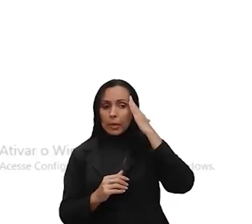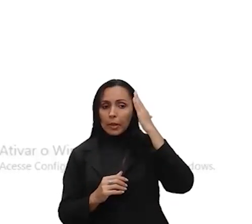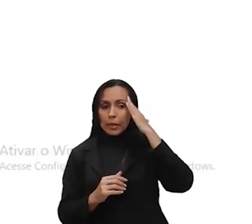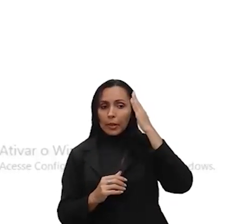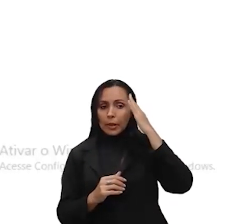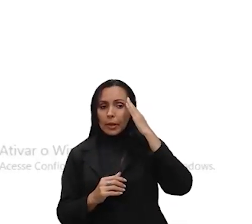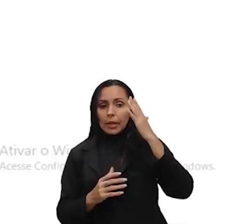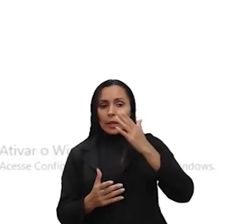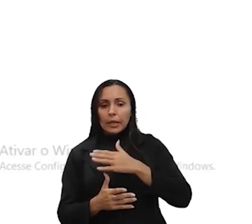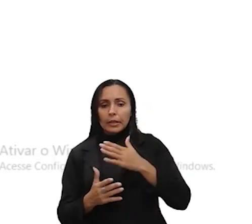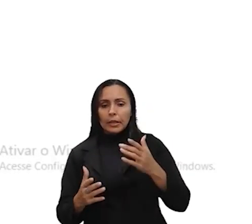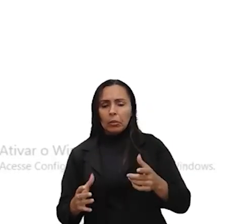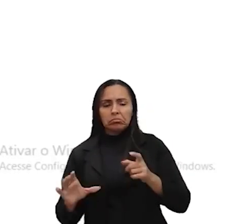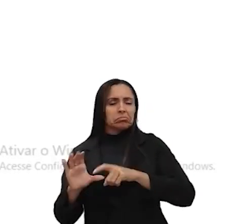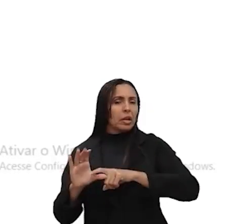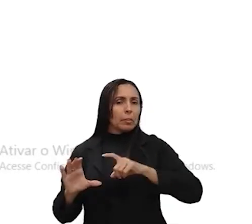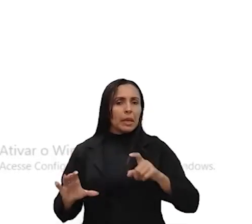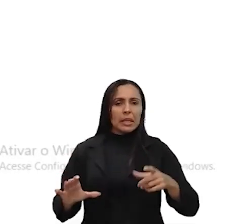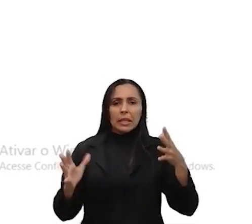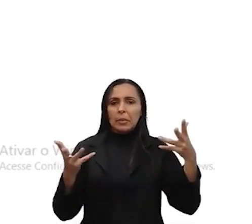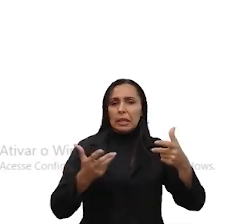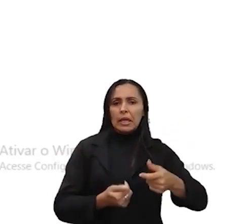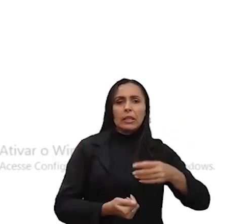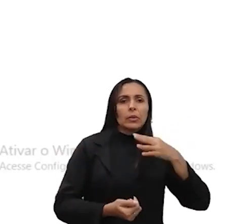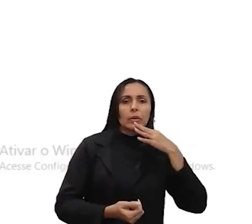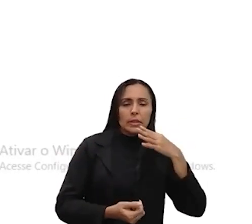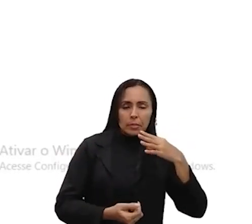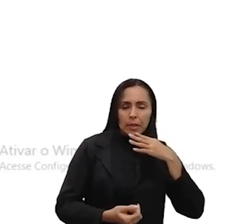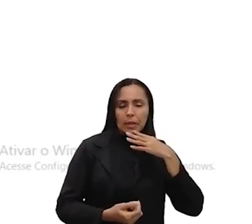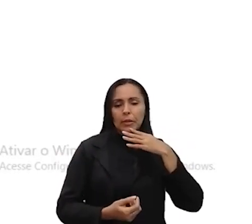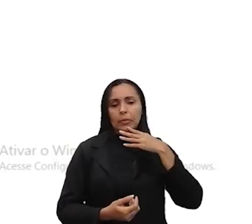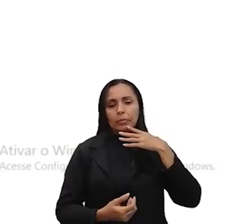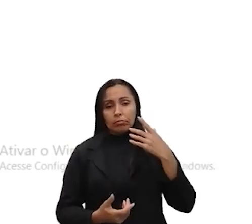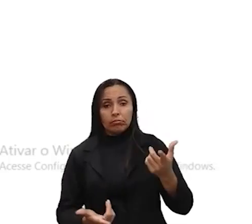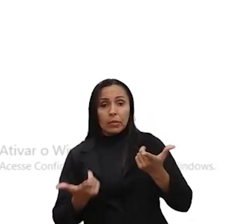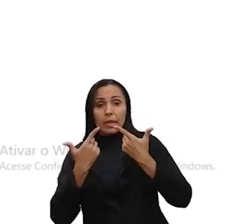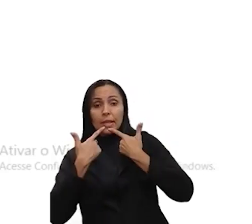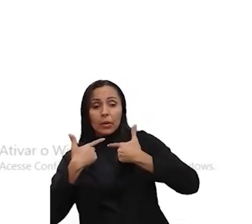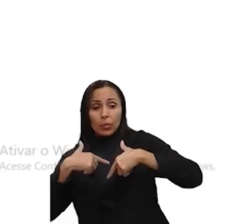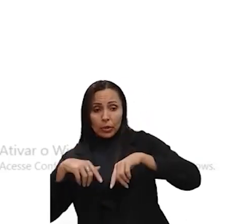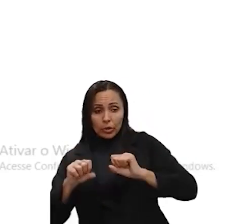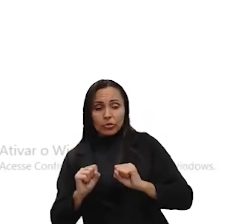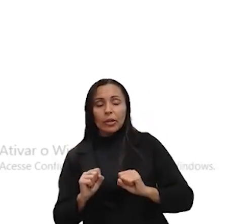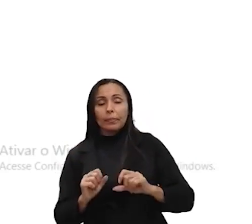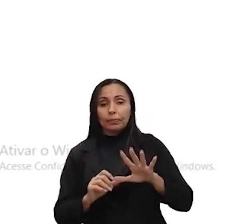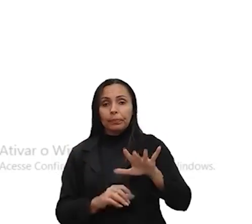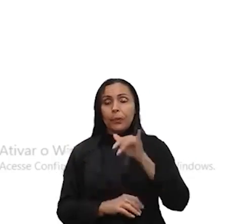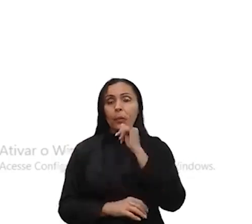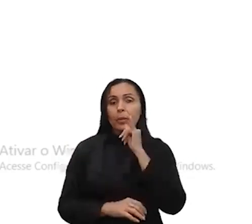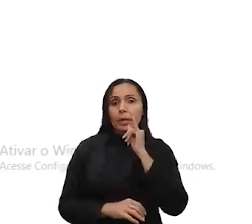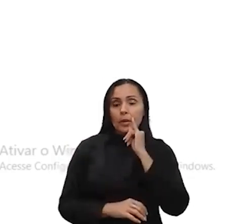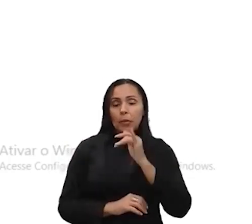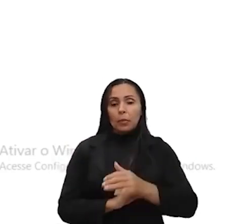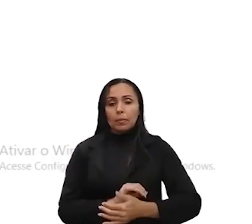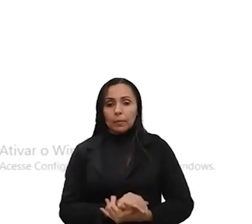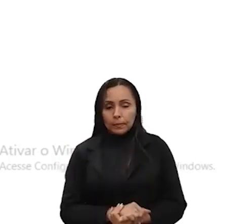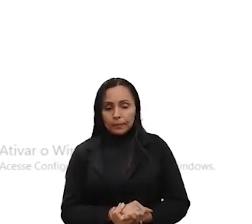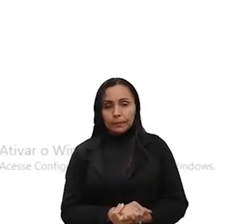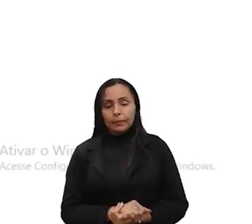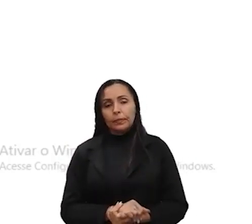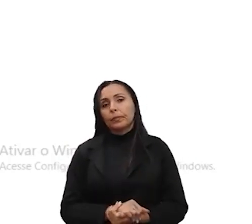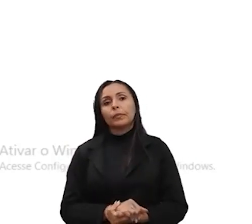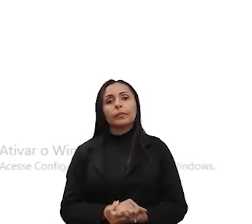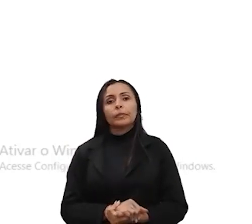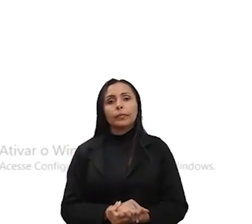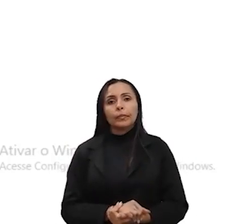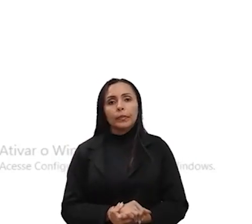do conhecimento, independente das habilidades linguísticas, né. Um exemplo é